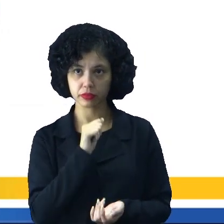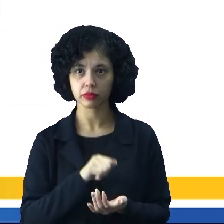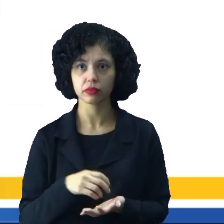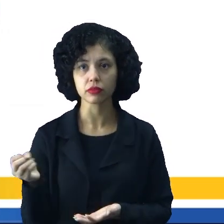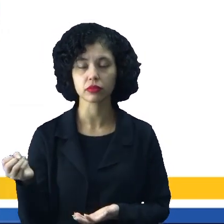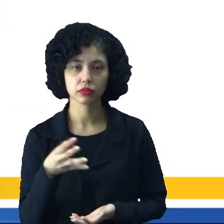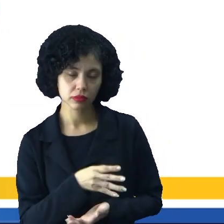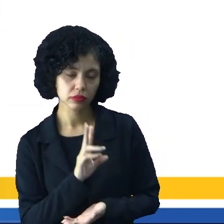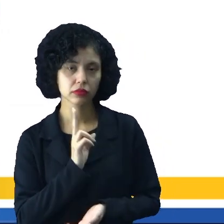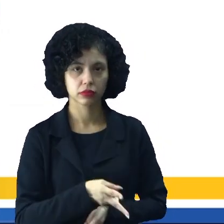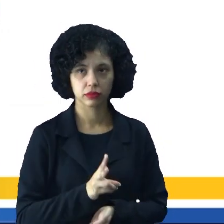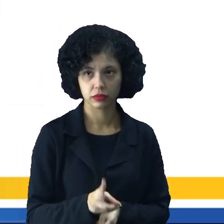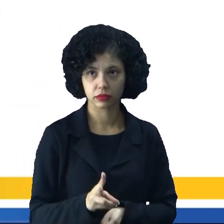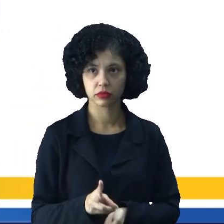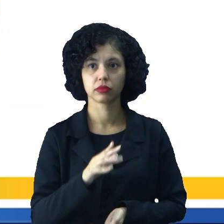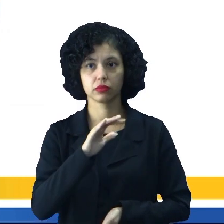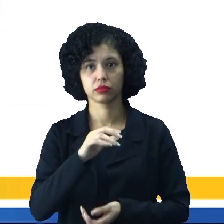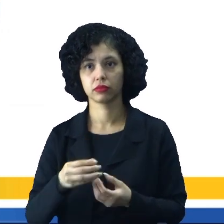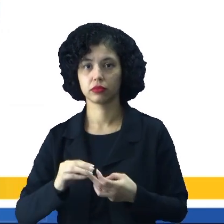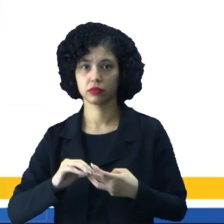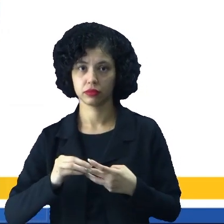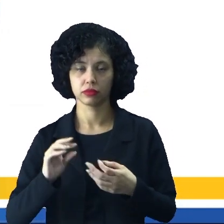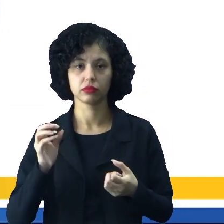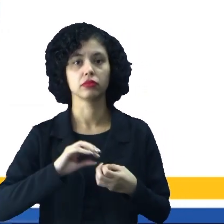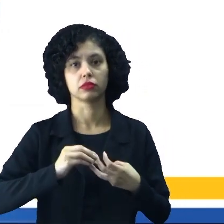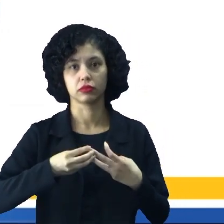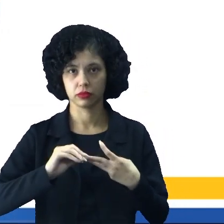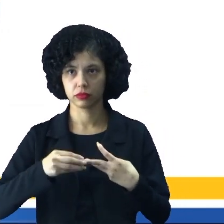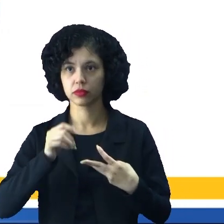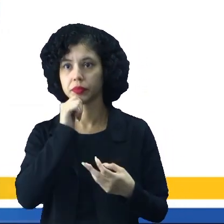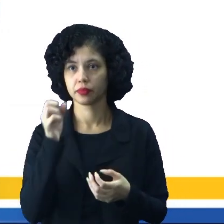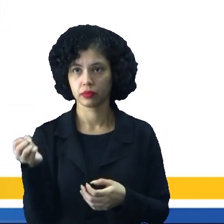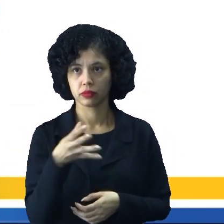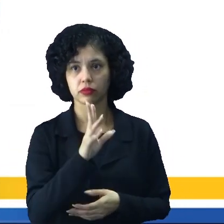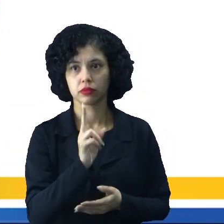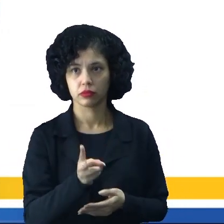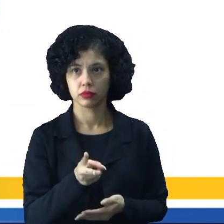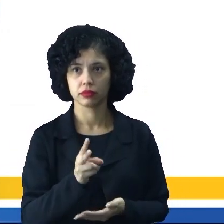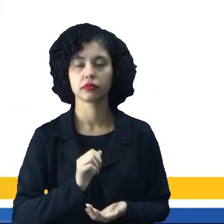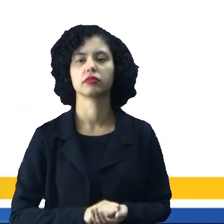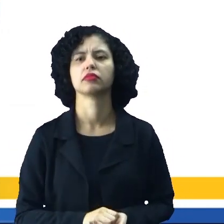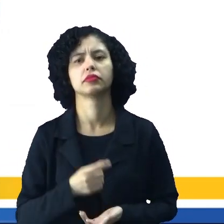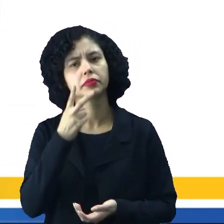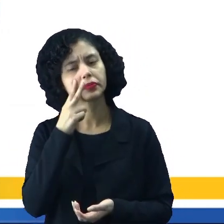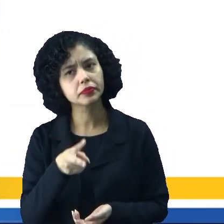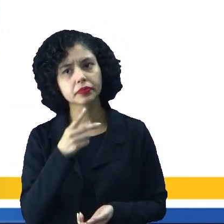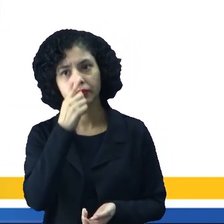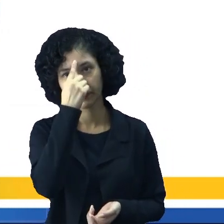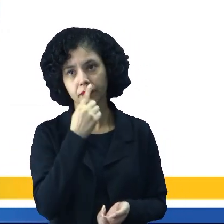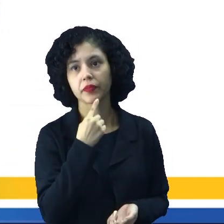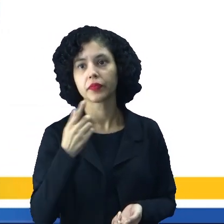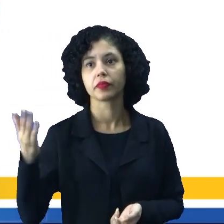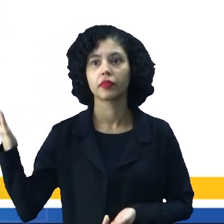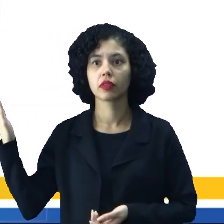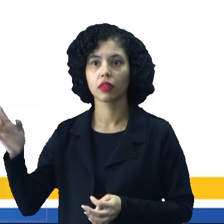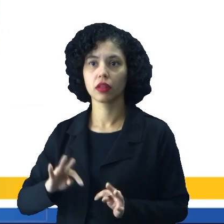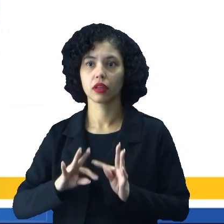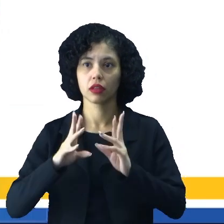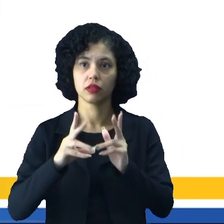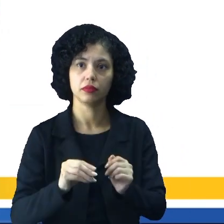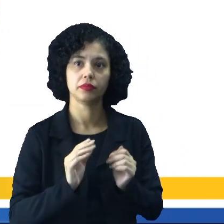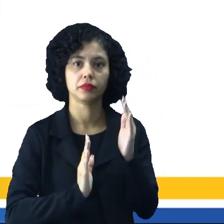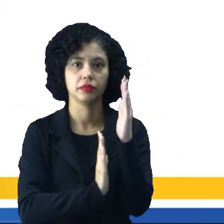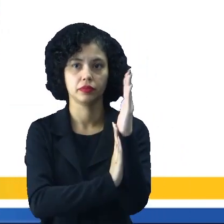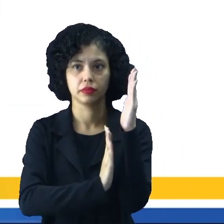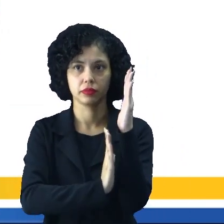renovação constante das células que revestem o interior do estômago. Então, observando a figura, vocês podem ver que o estômago ele é todo de